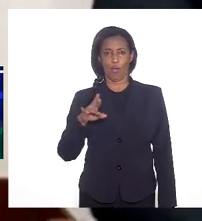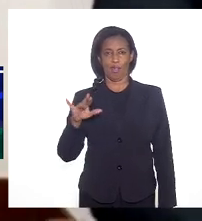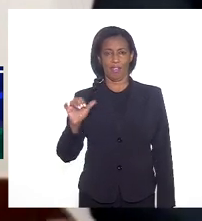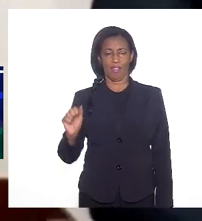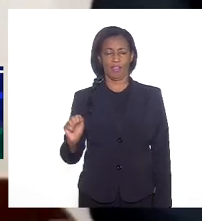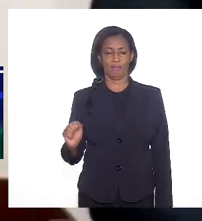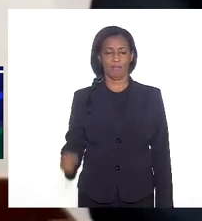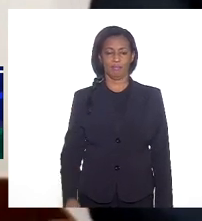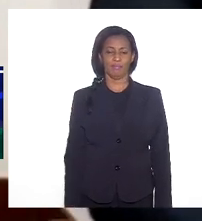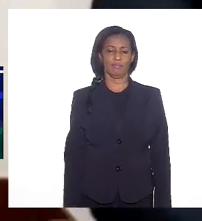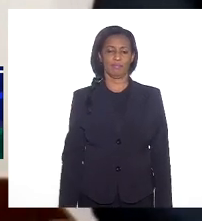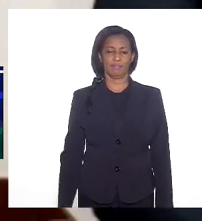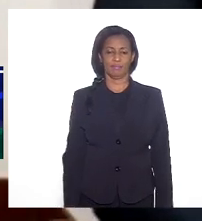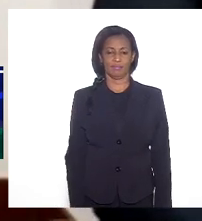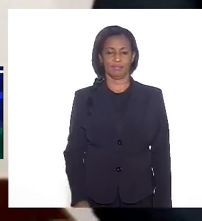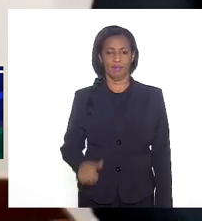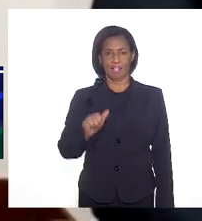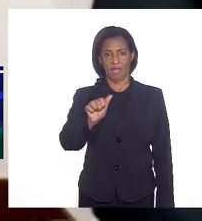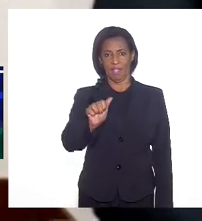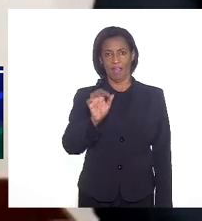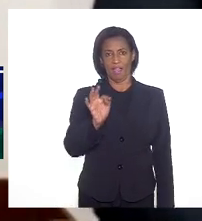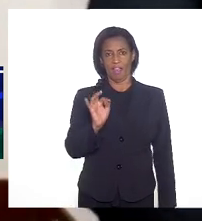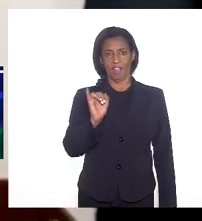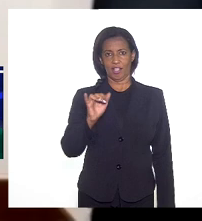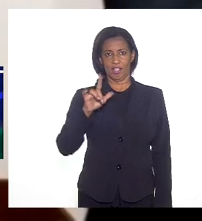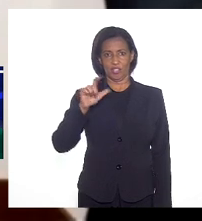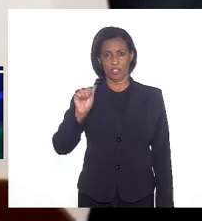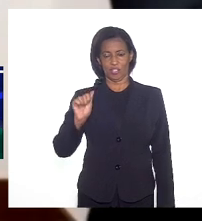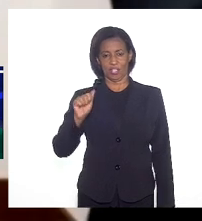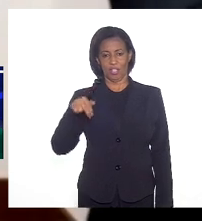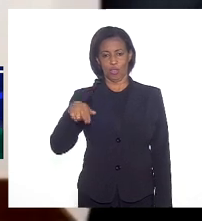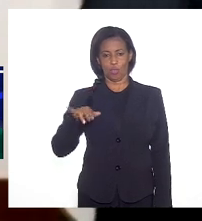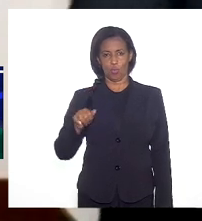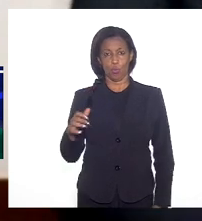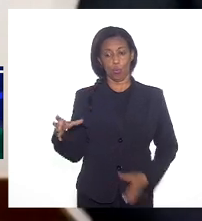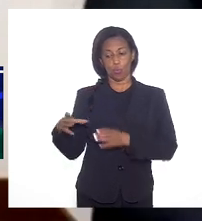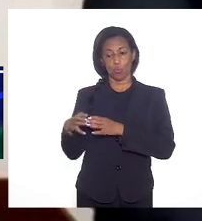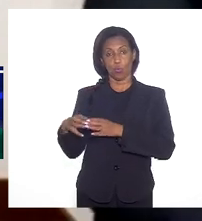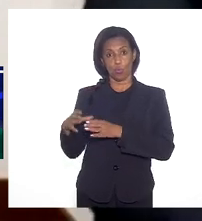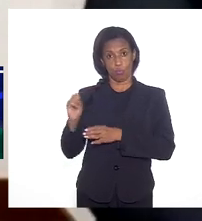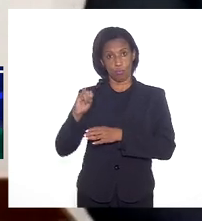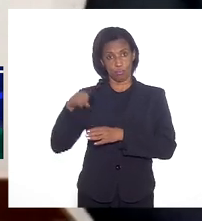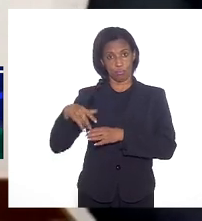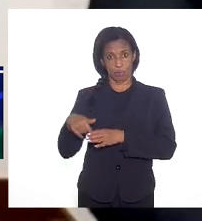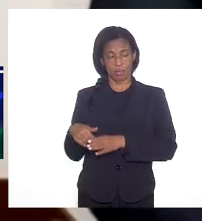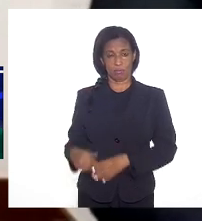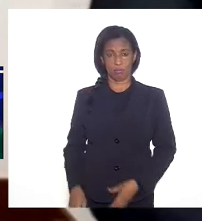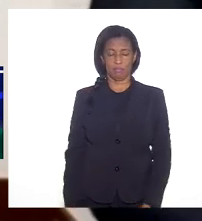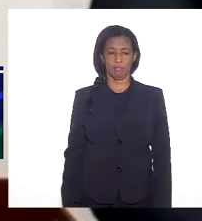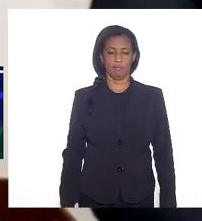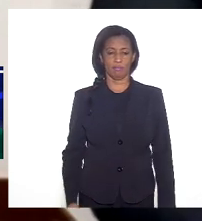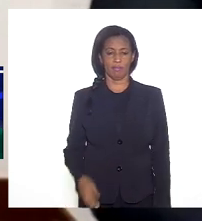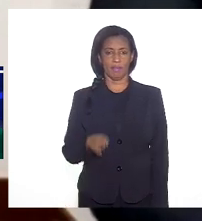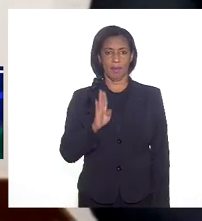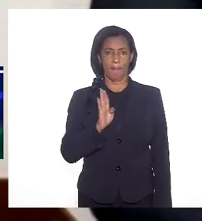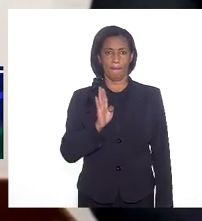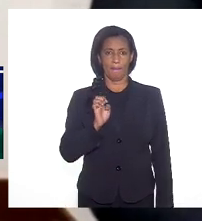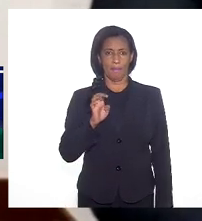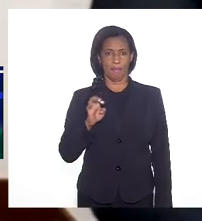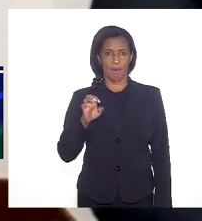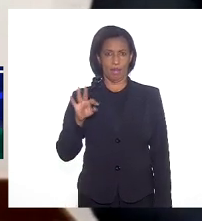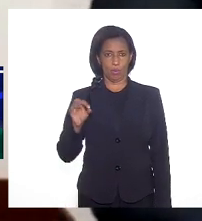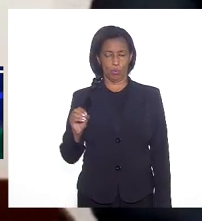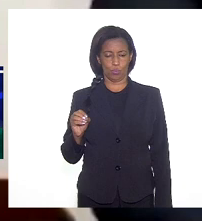deputado André Correia deputado Atila Nunes votou sim no grupo deputado Bebeto